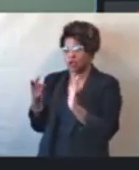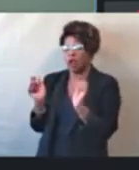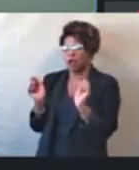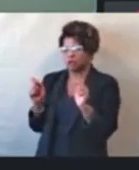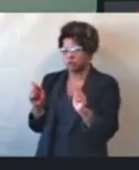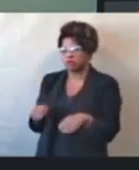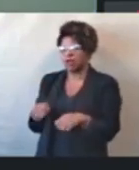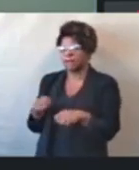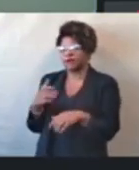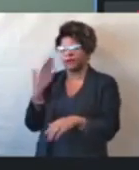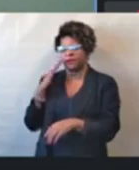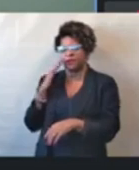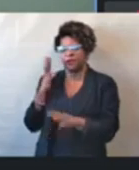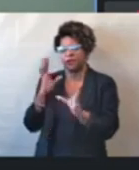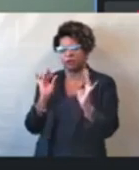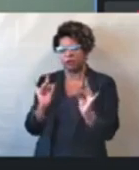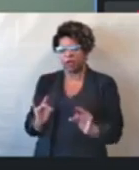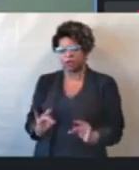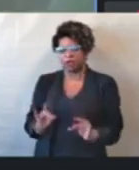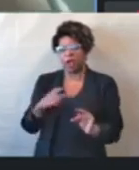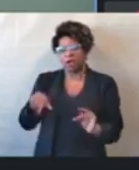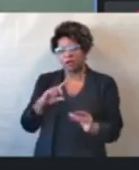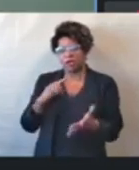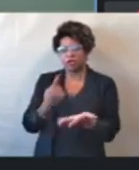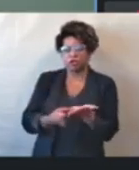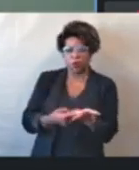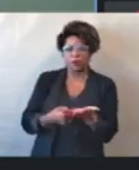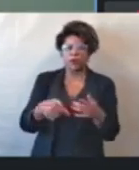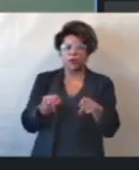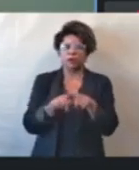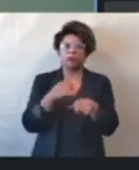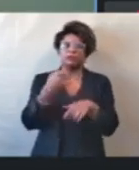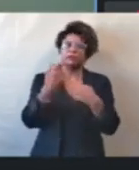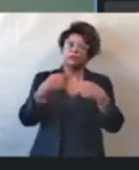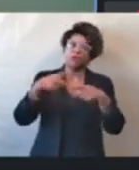Fica o registro aqui, então. E a gente combina também, se precisar de ajustar, a